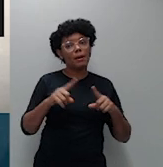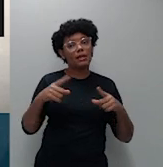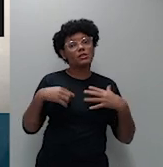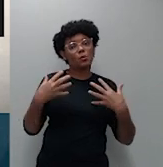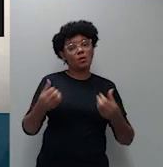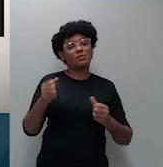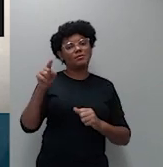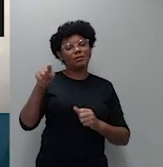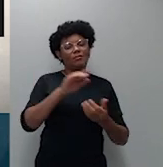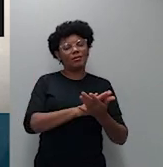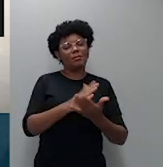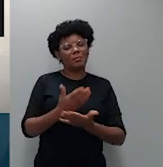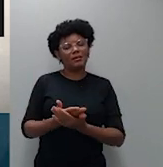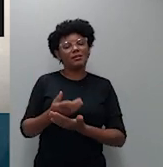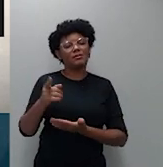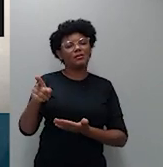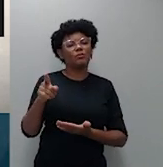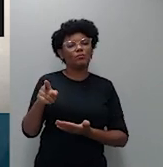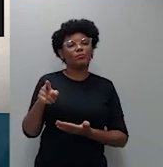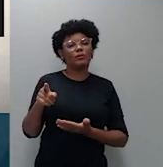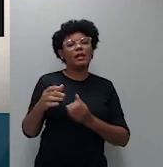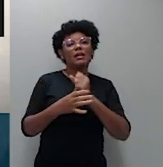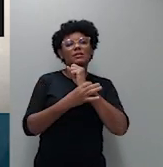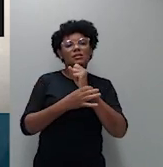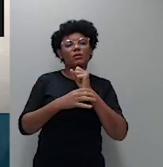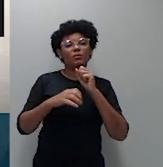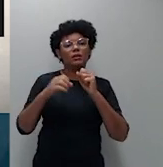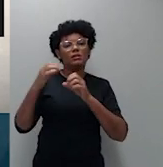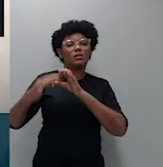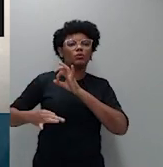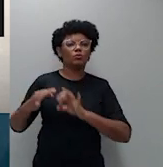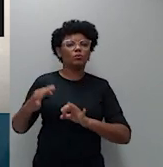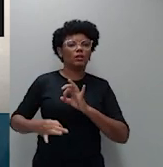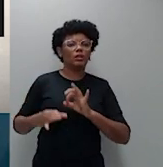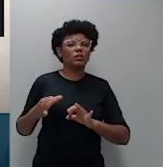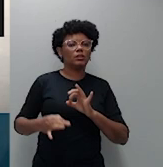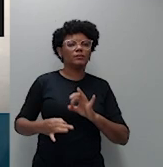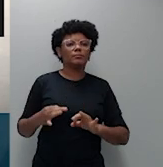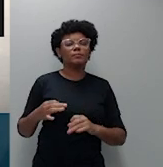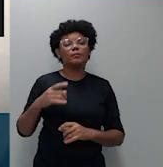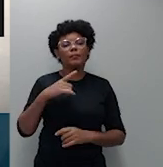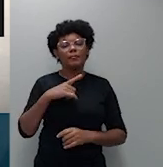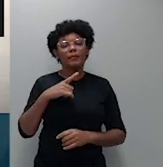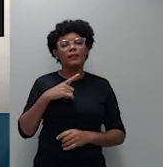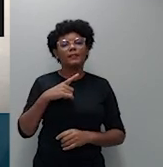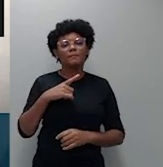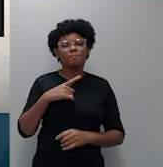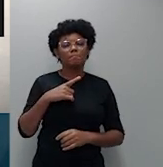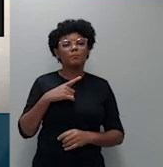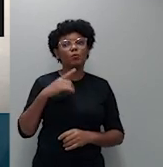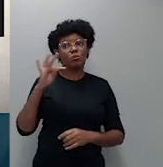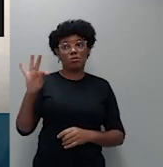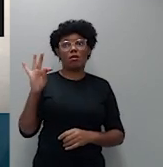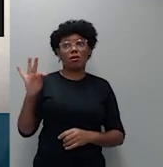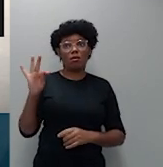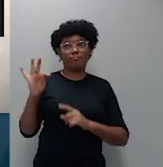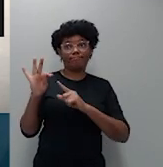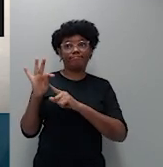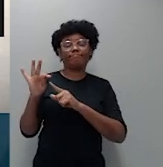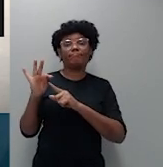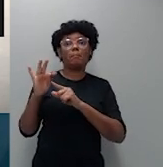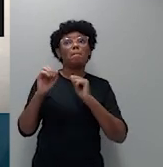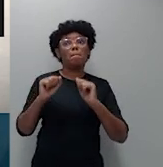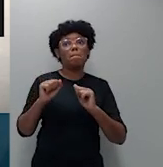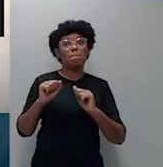a segurança jurídica pode fazer muita diferença na hora da